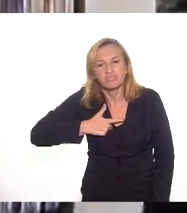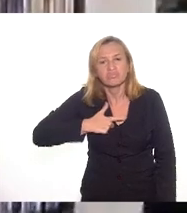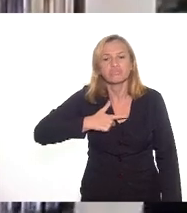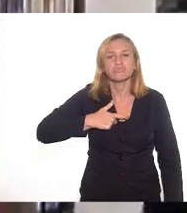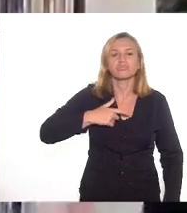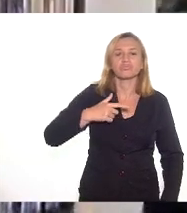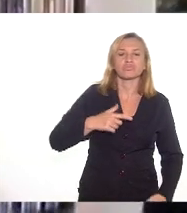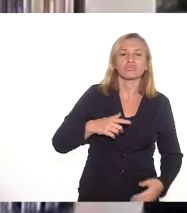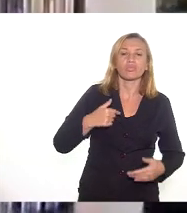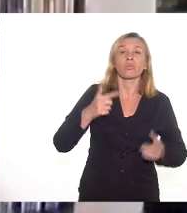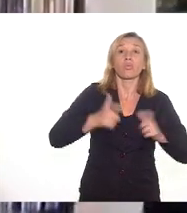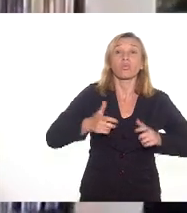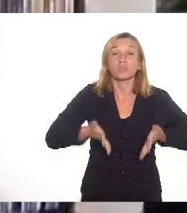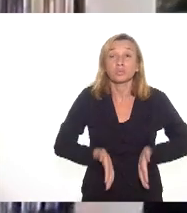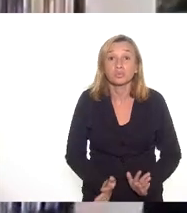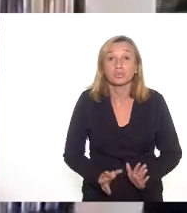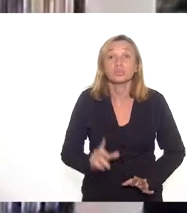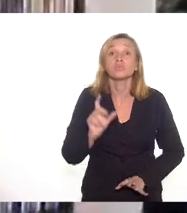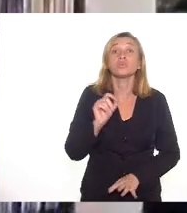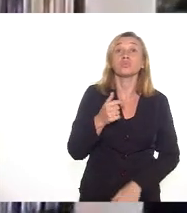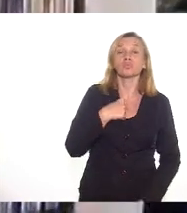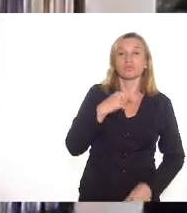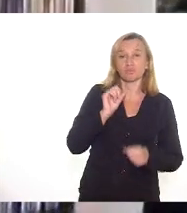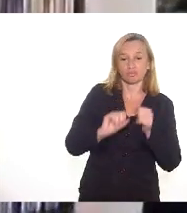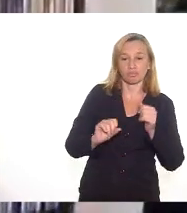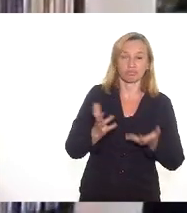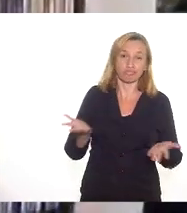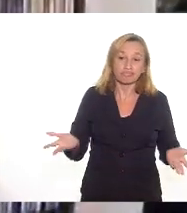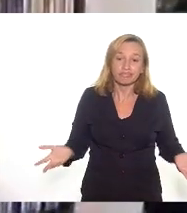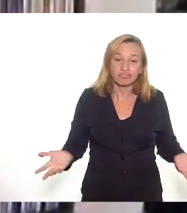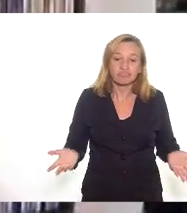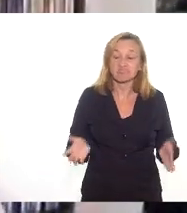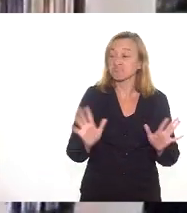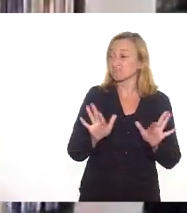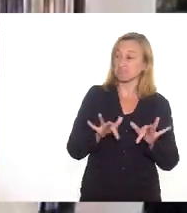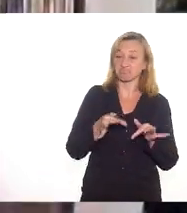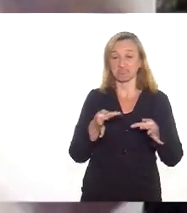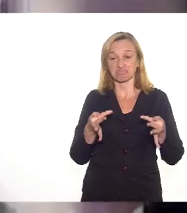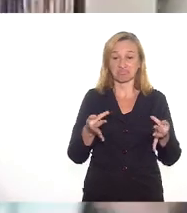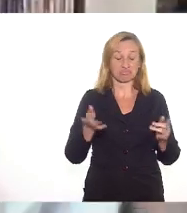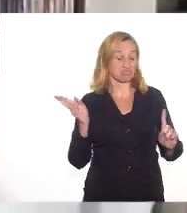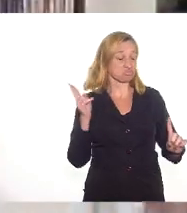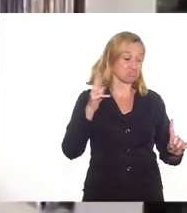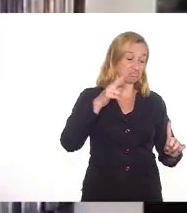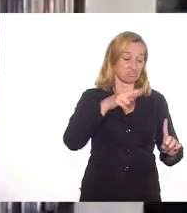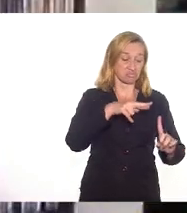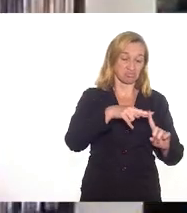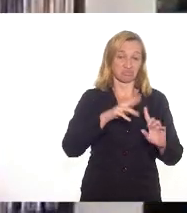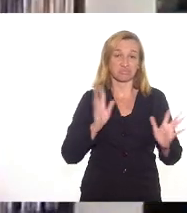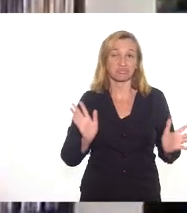onde eu vim, ninguém sabe o que eu faço, entendeu? E há simplesmente uma referência